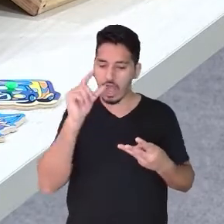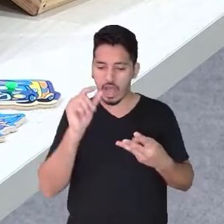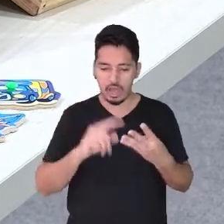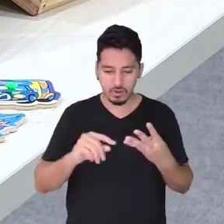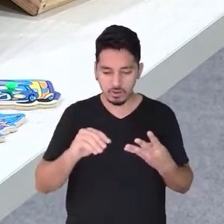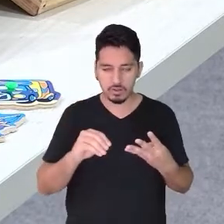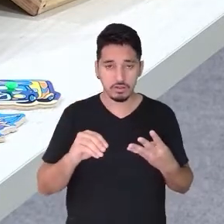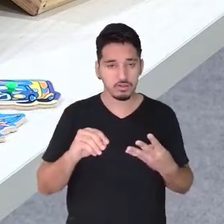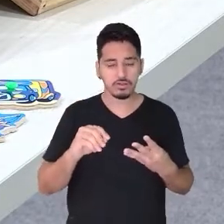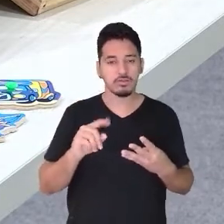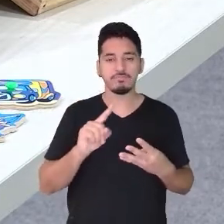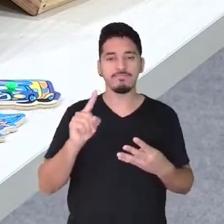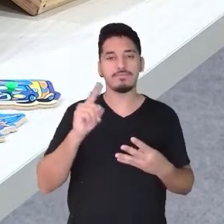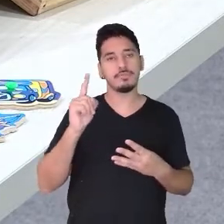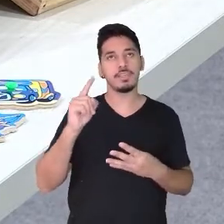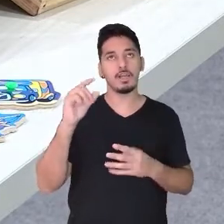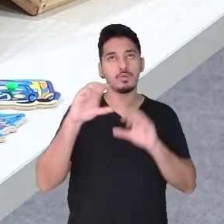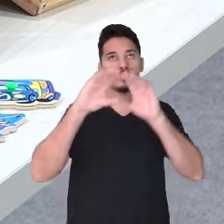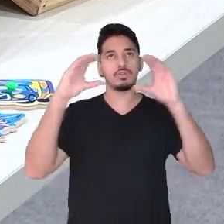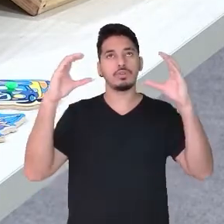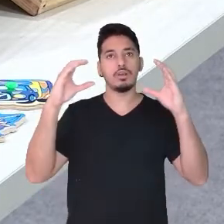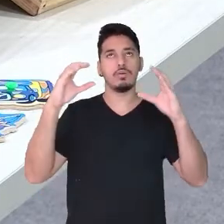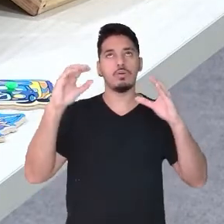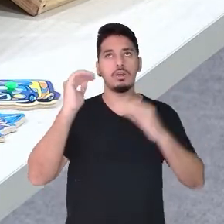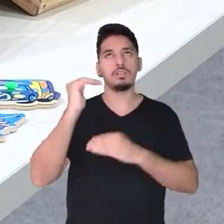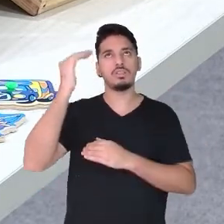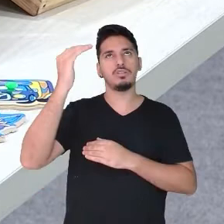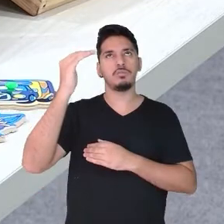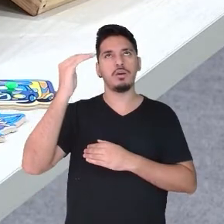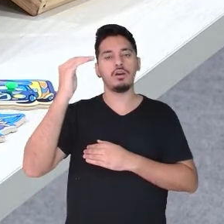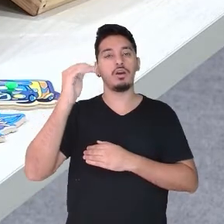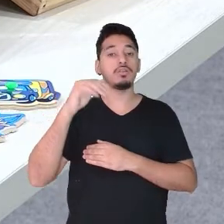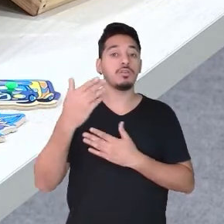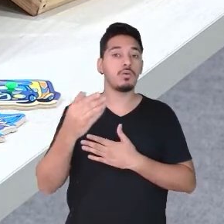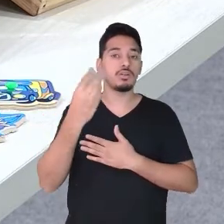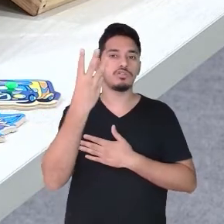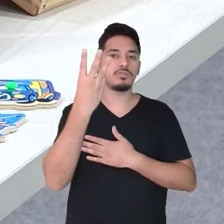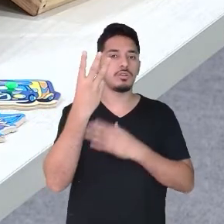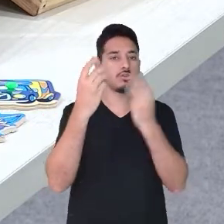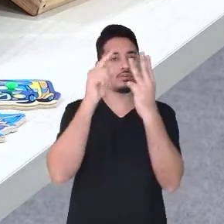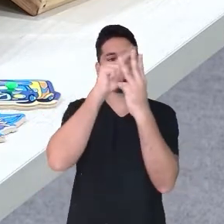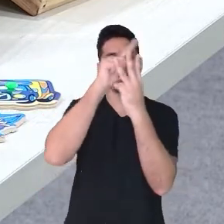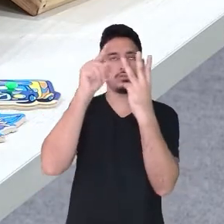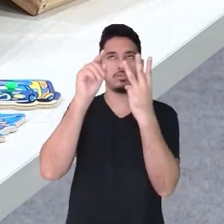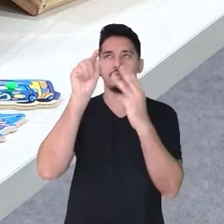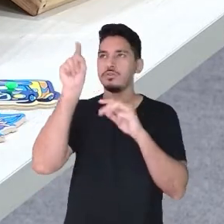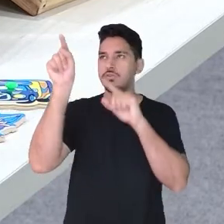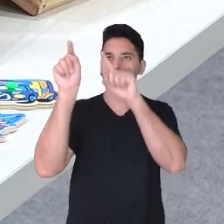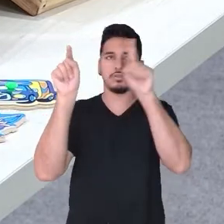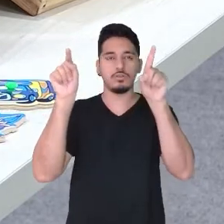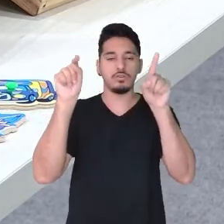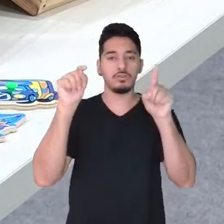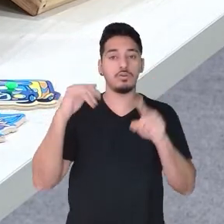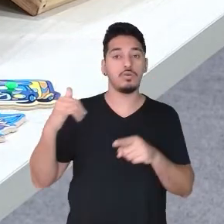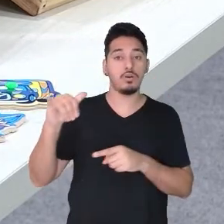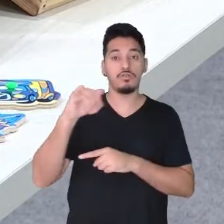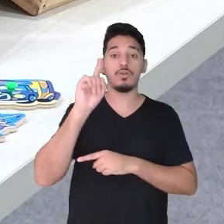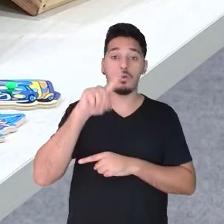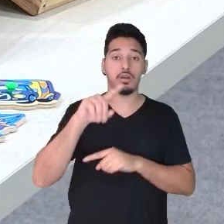vai reduzir para 3, porque apenas 3 está no céu e o avião é do